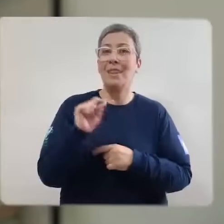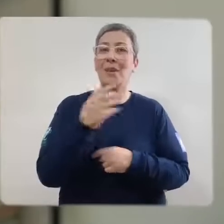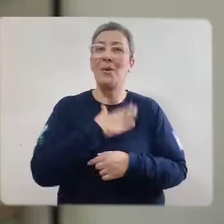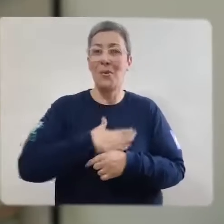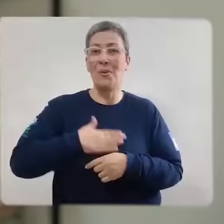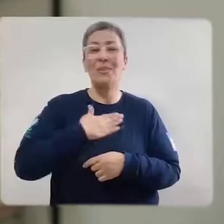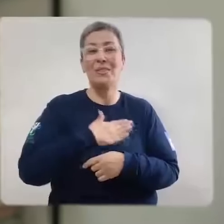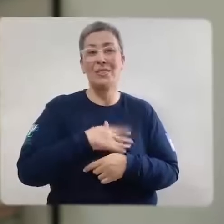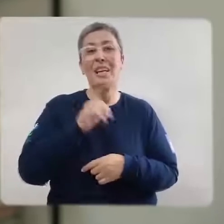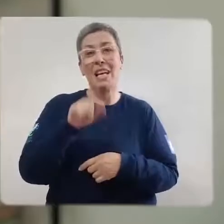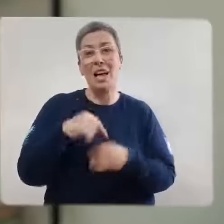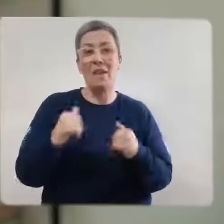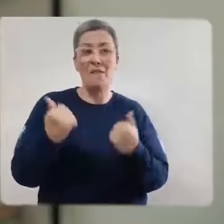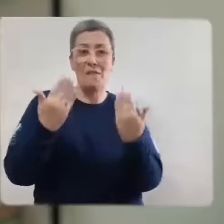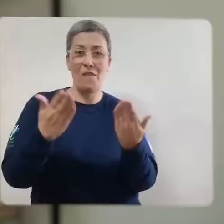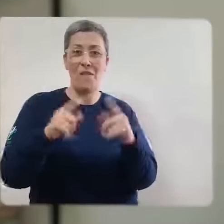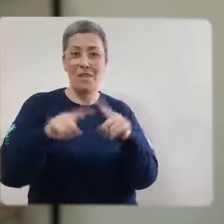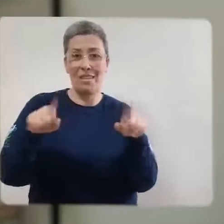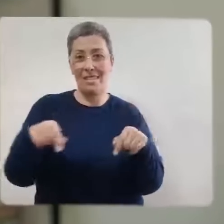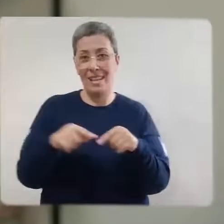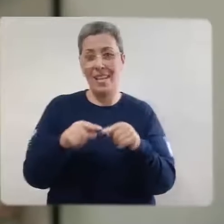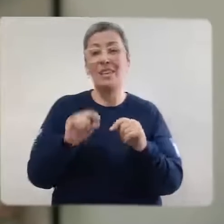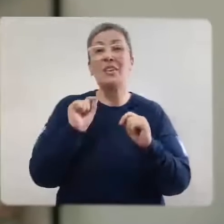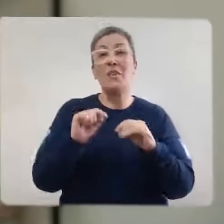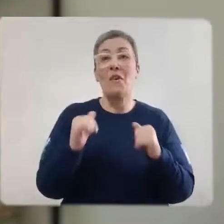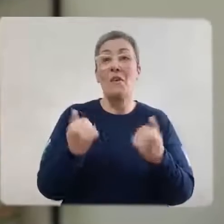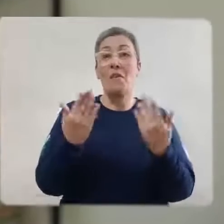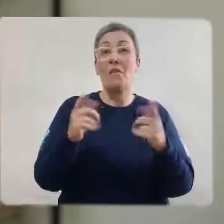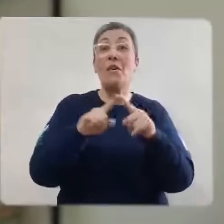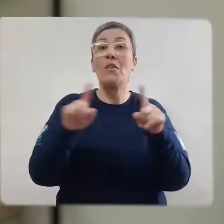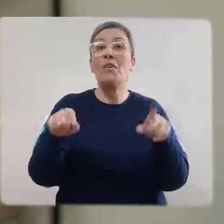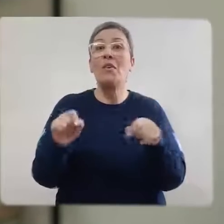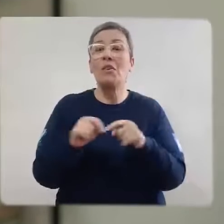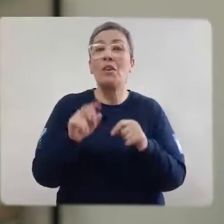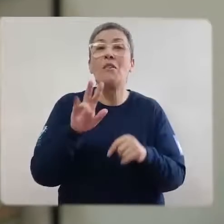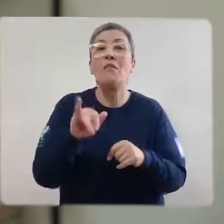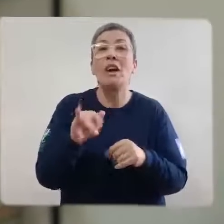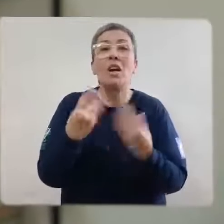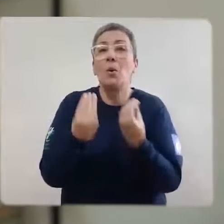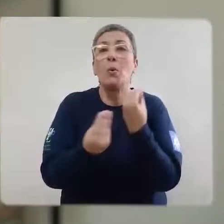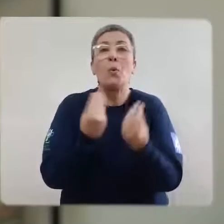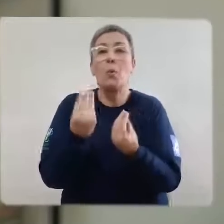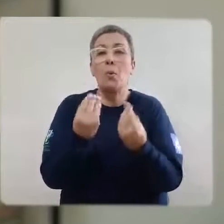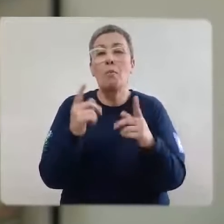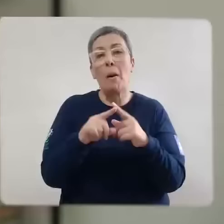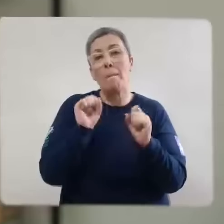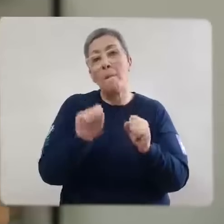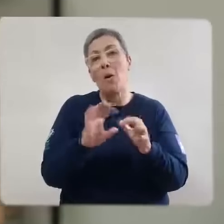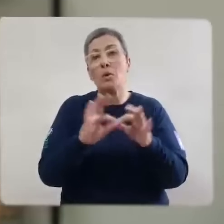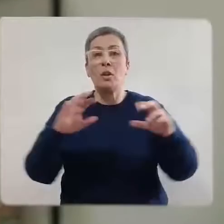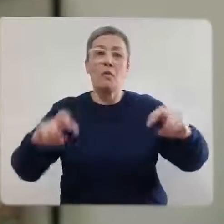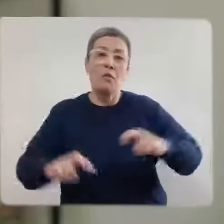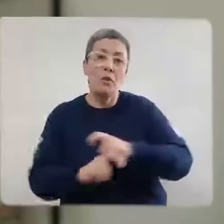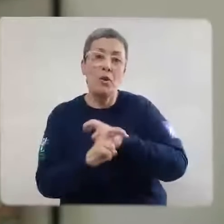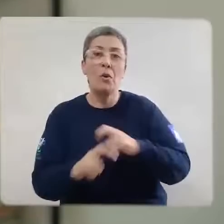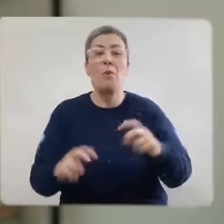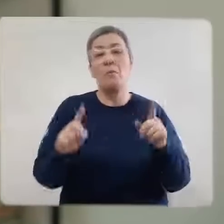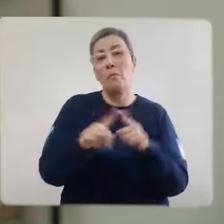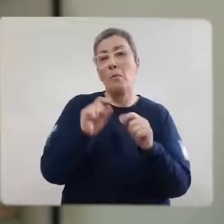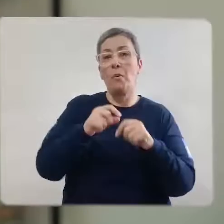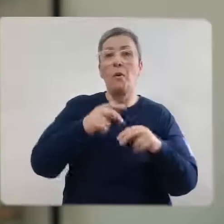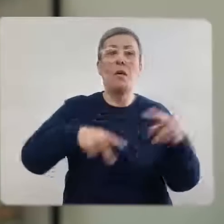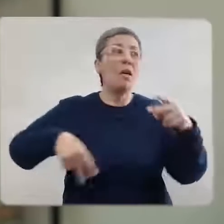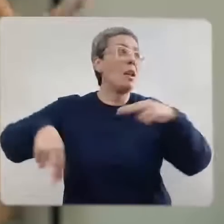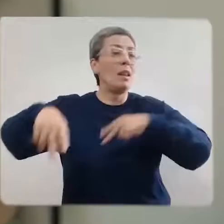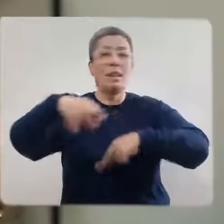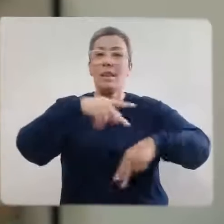que ela gosta de fazer, ficar fora da sala. Fora da sala, ela vai ficar como? Ela pode ficar no parque, ela